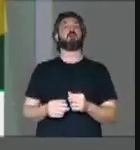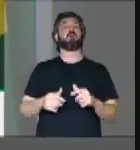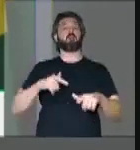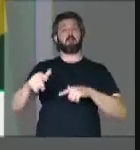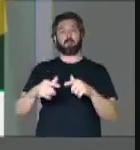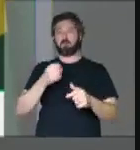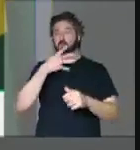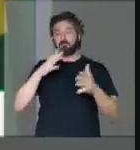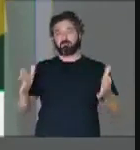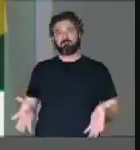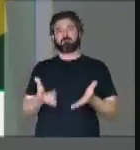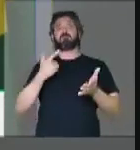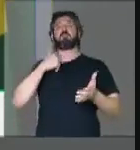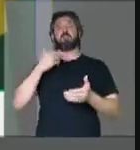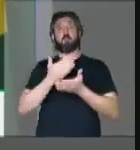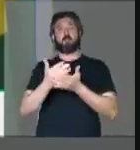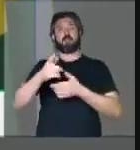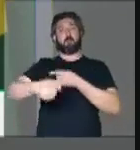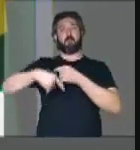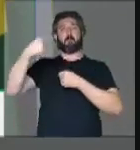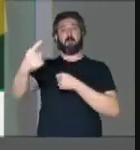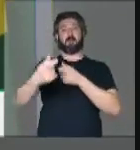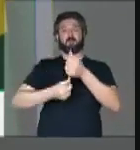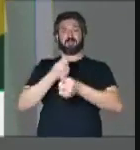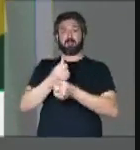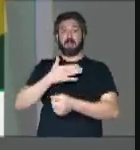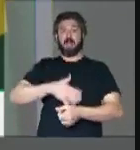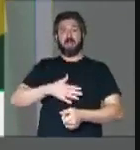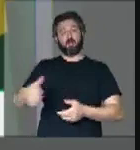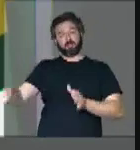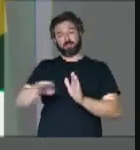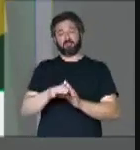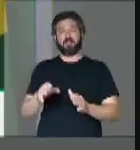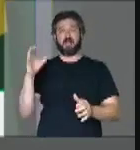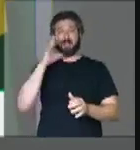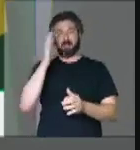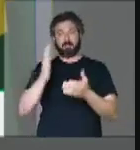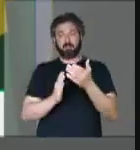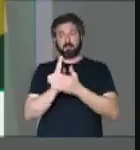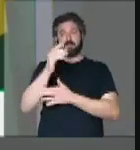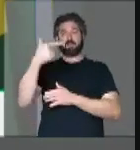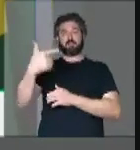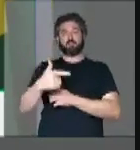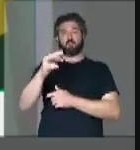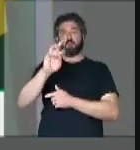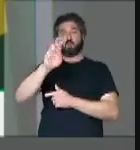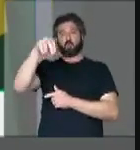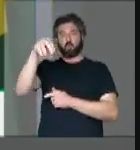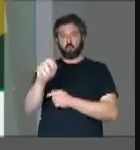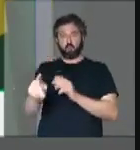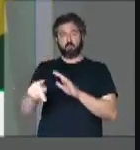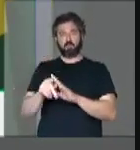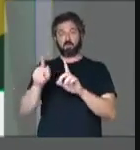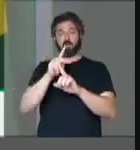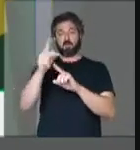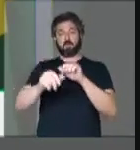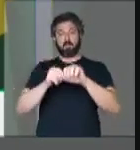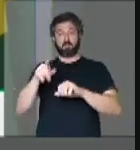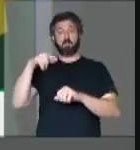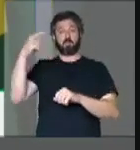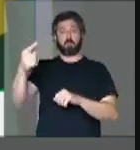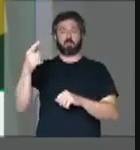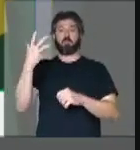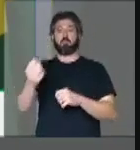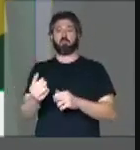muito motivado para começar o próximo, que em agosto comece aprovando o segundo turno da reforma da Previdência e depois a